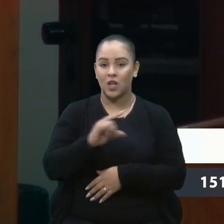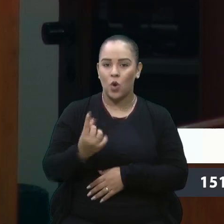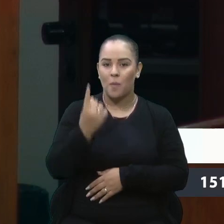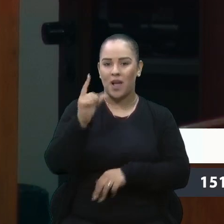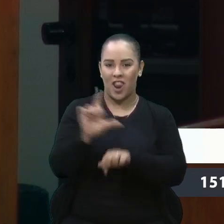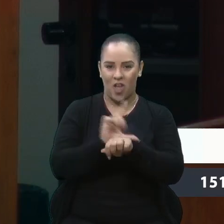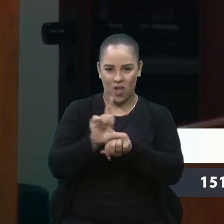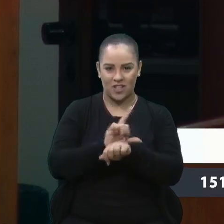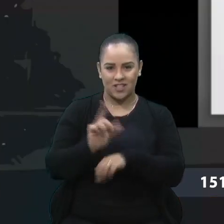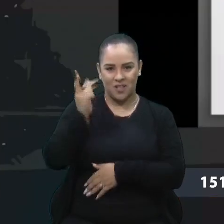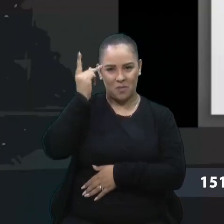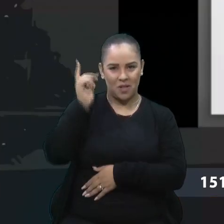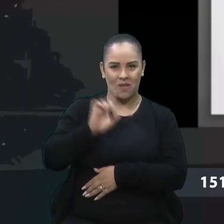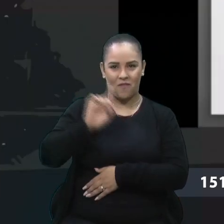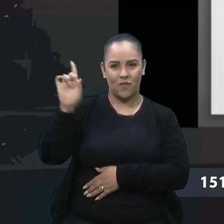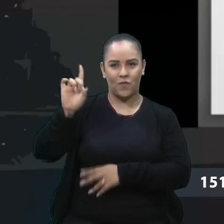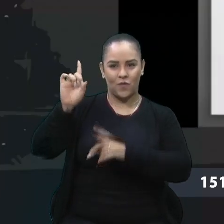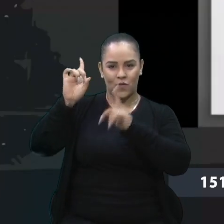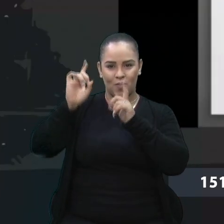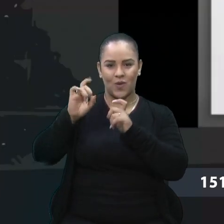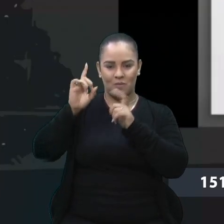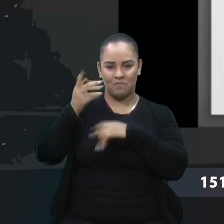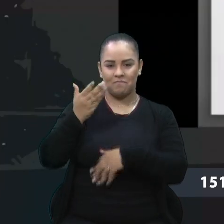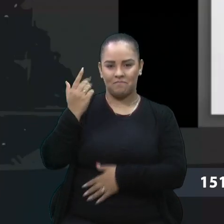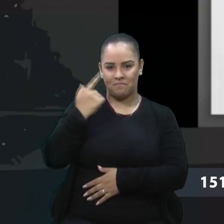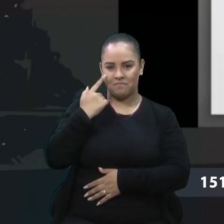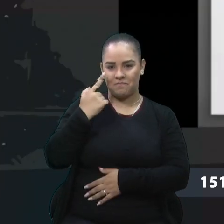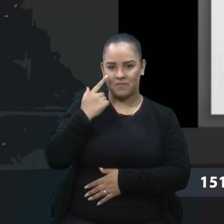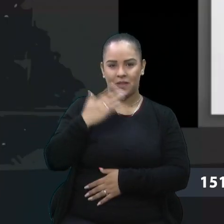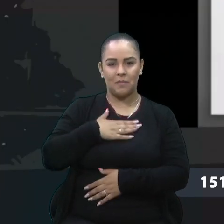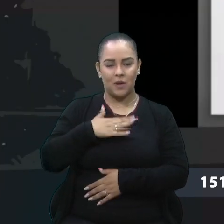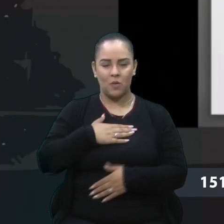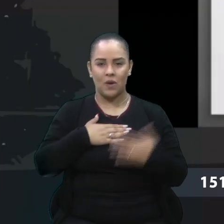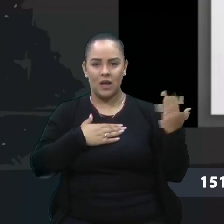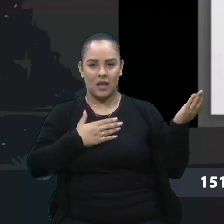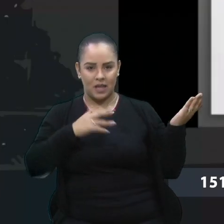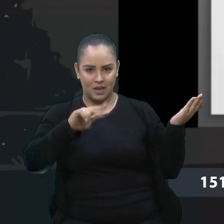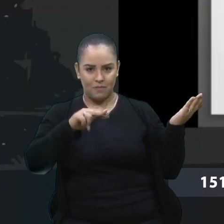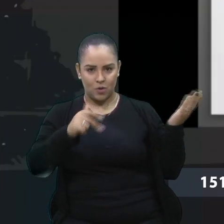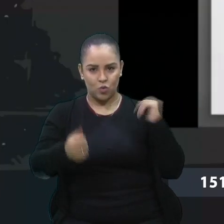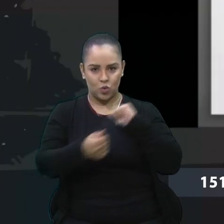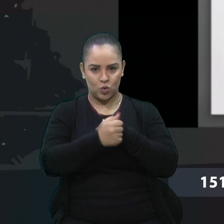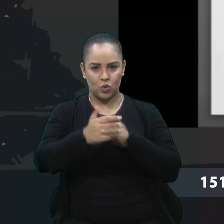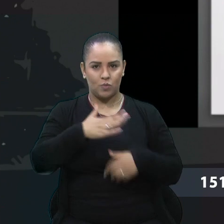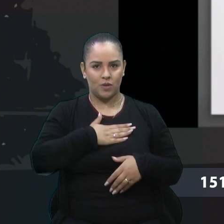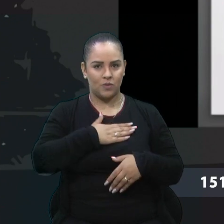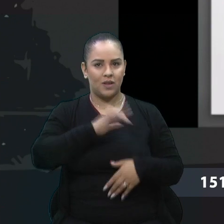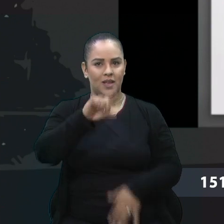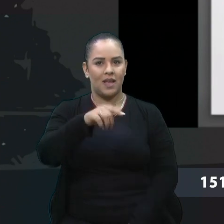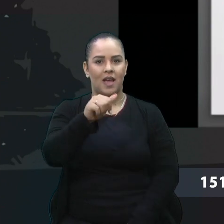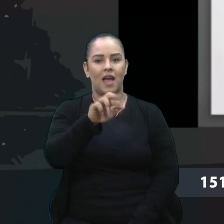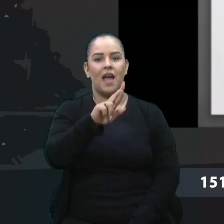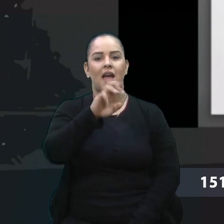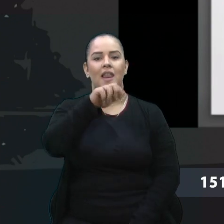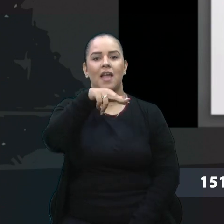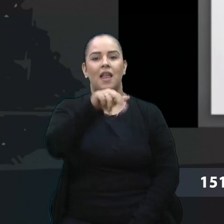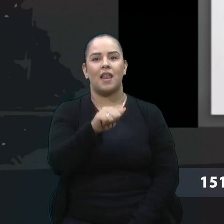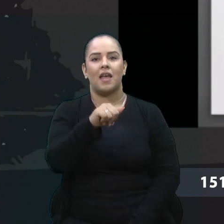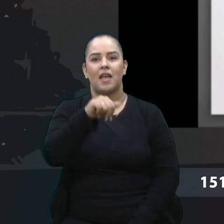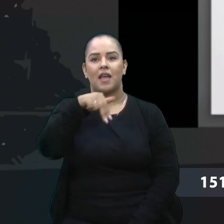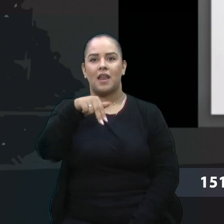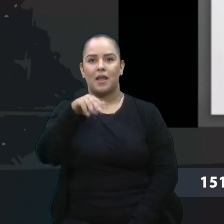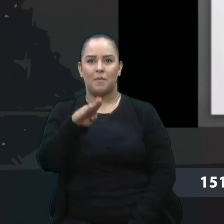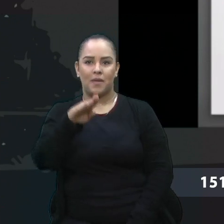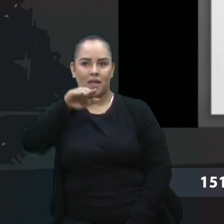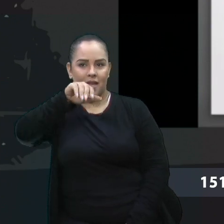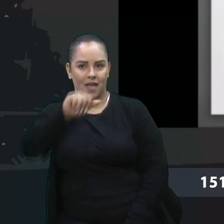fiz questão de colocar a foto aqui, é o meu irmão que estava comigo nesse final de semana em São Paulo, que é a Arena NBA, na